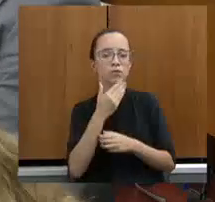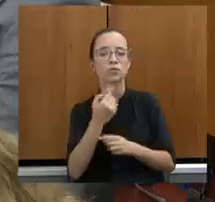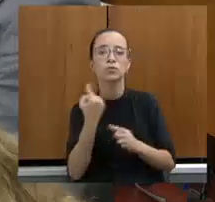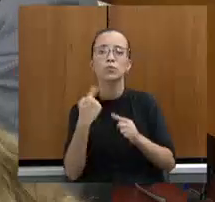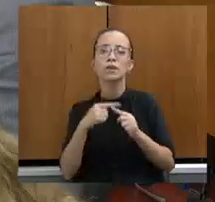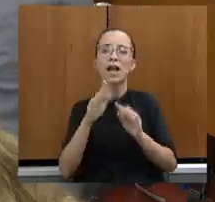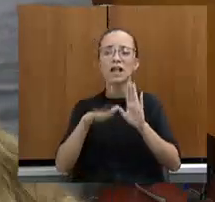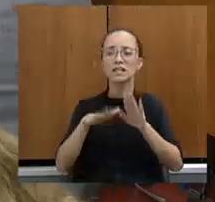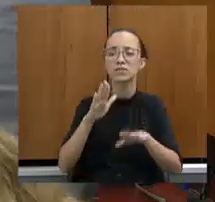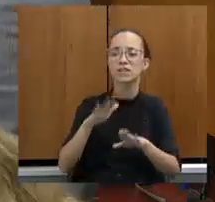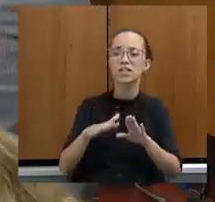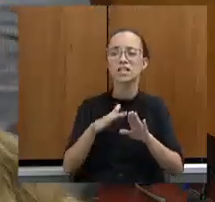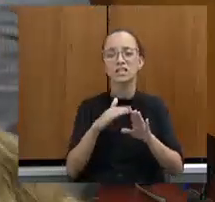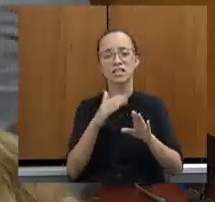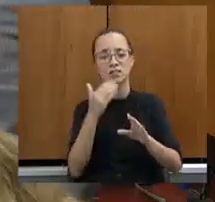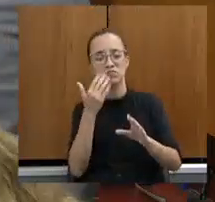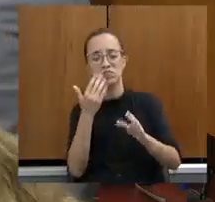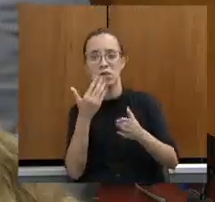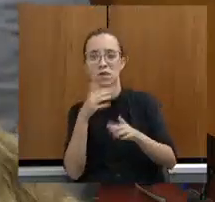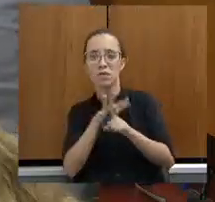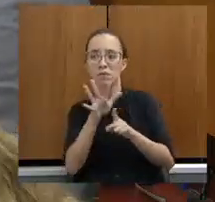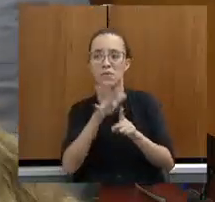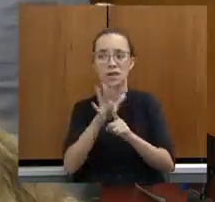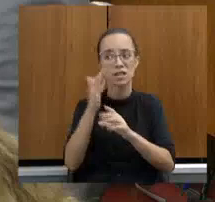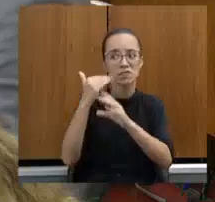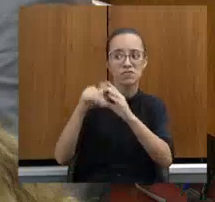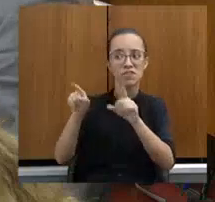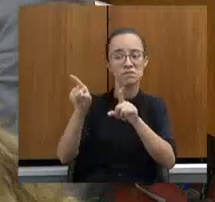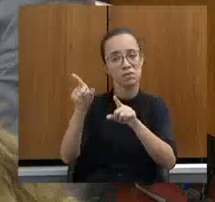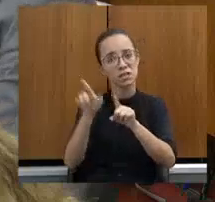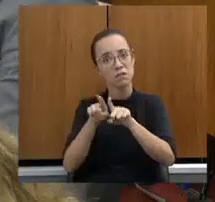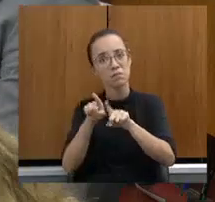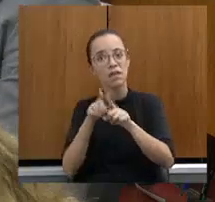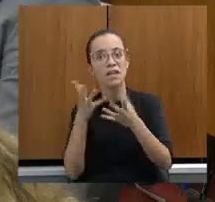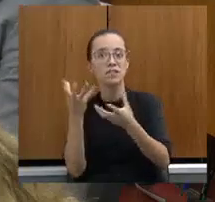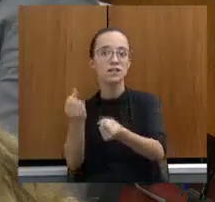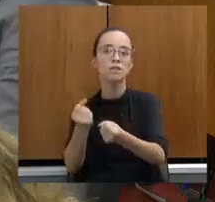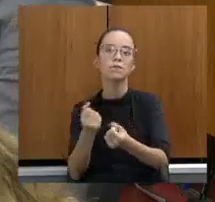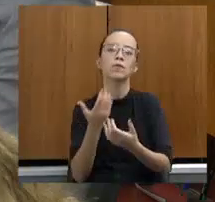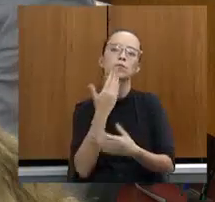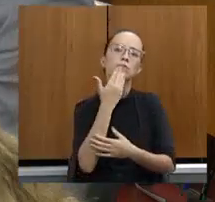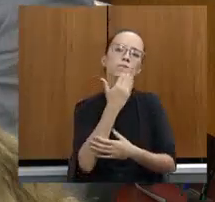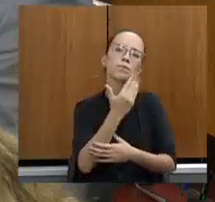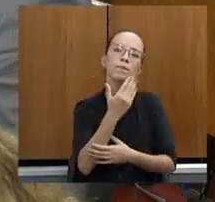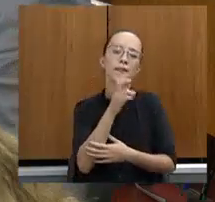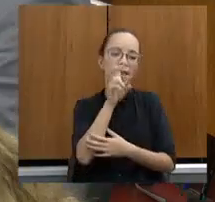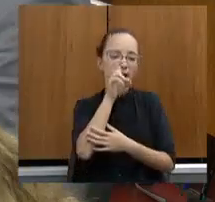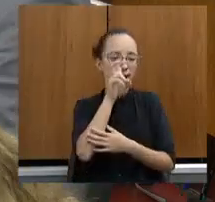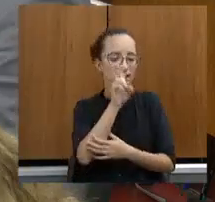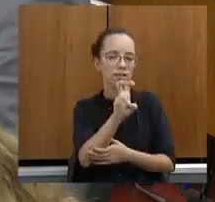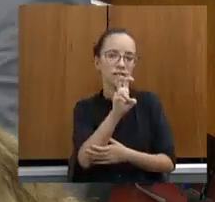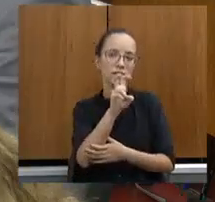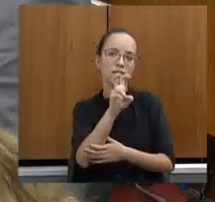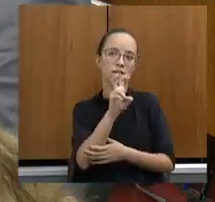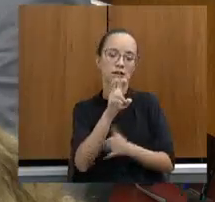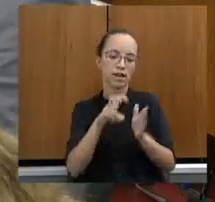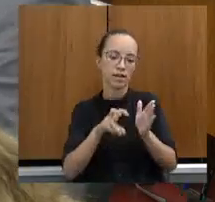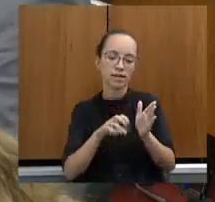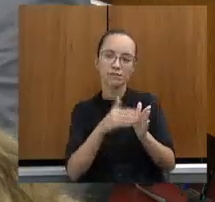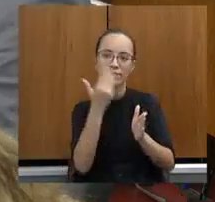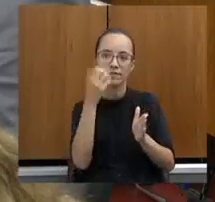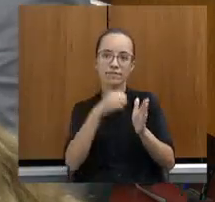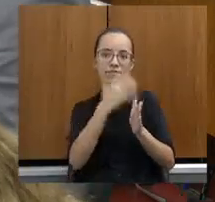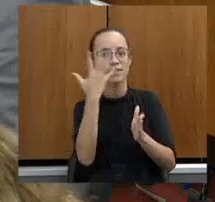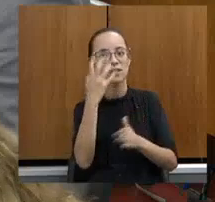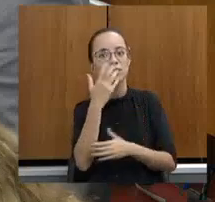de vez em quando também vem pedido e verso a gente sabe então fazer essa pelo Secretário Do Gueto Essa é a quinta vez que eu faço essa pelo é a